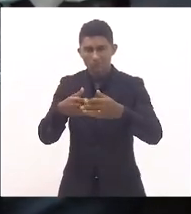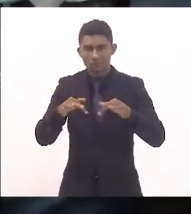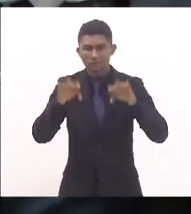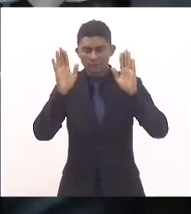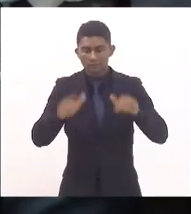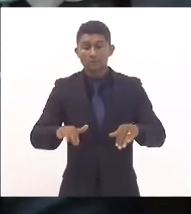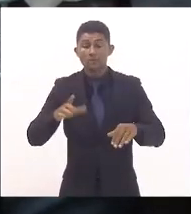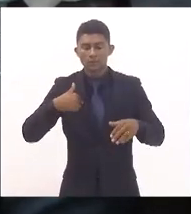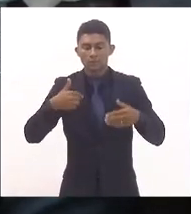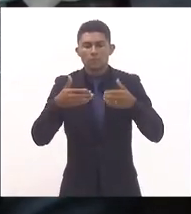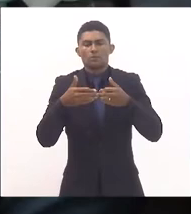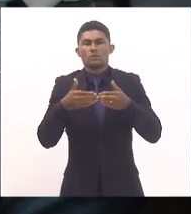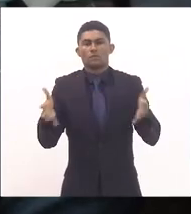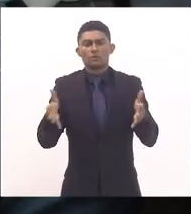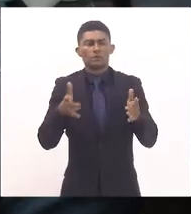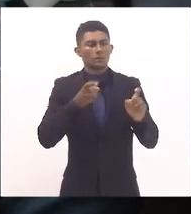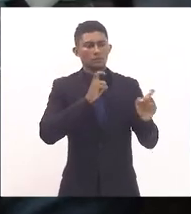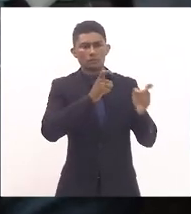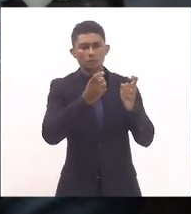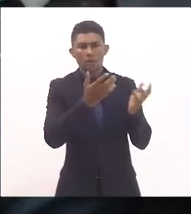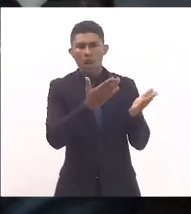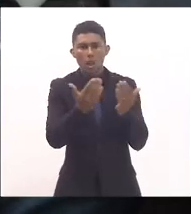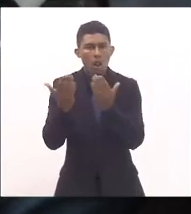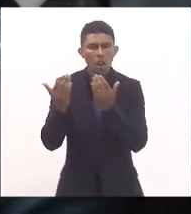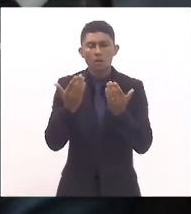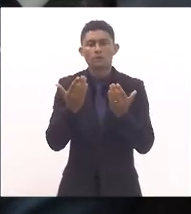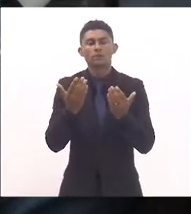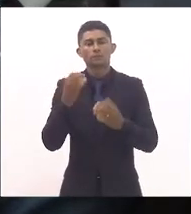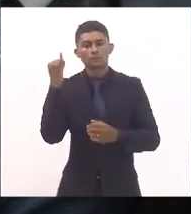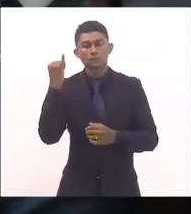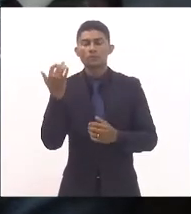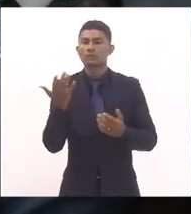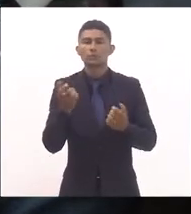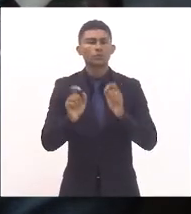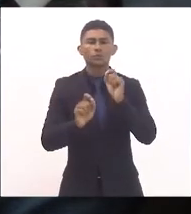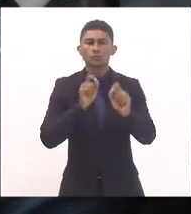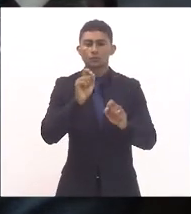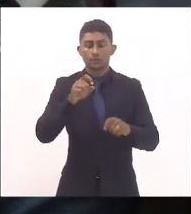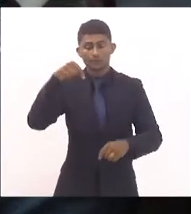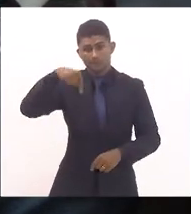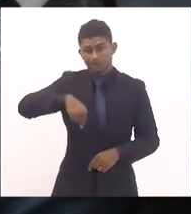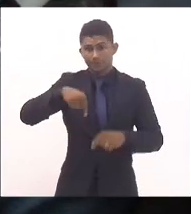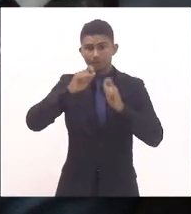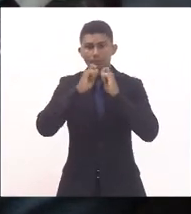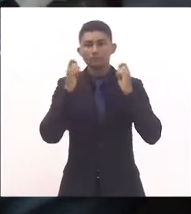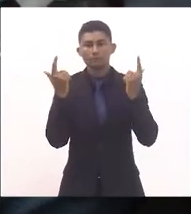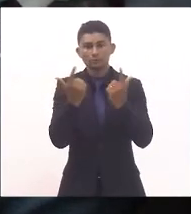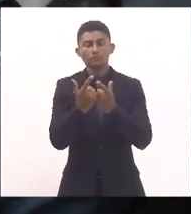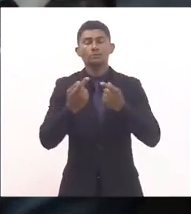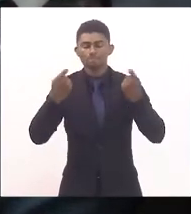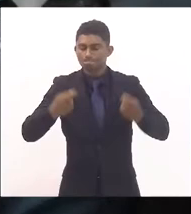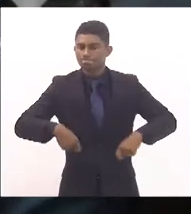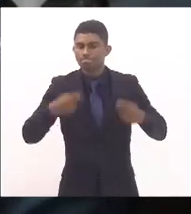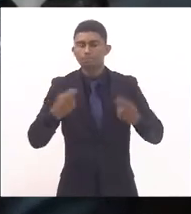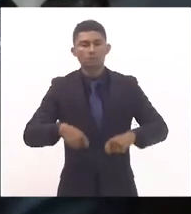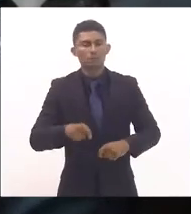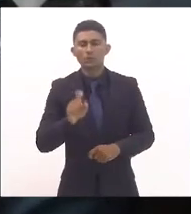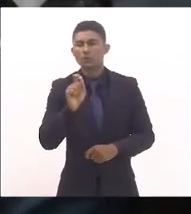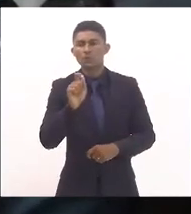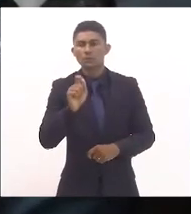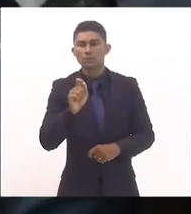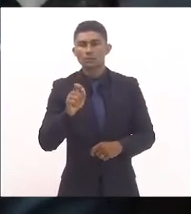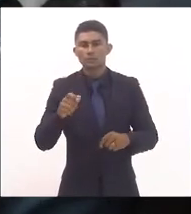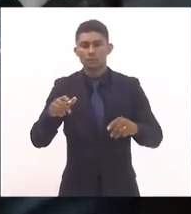ao debate, que a Assembleia não deixe de ter uma forma de reconhecimento à